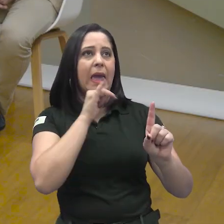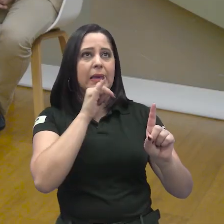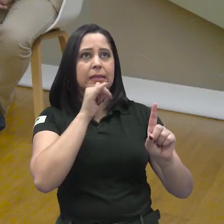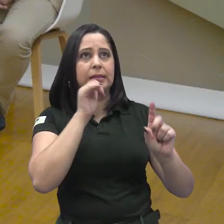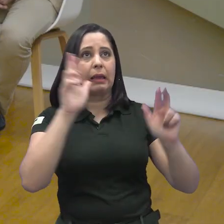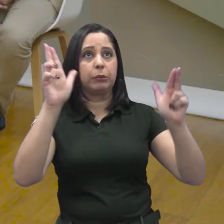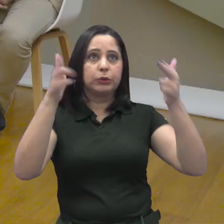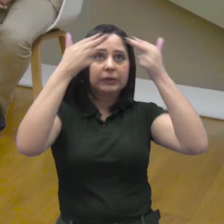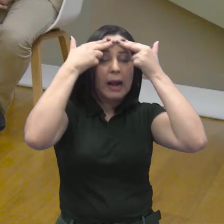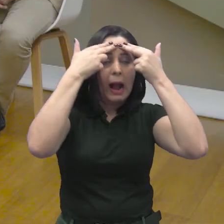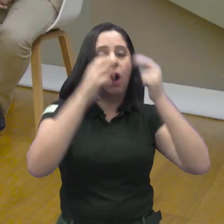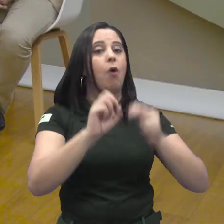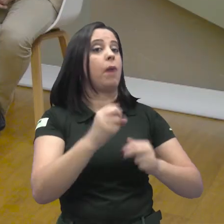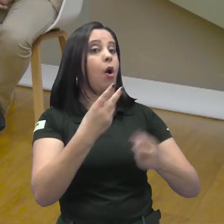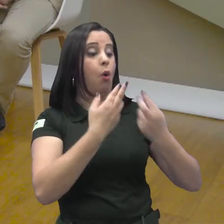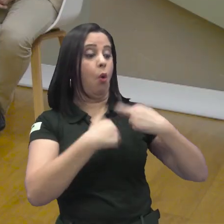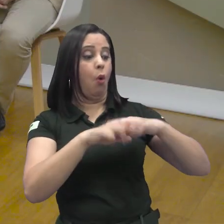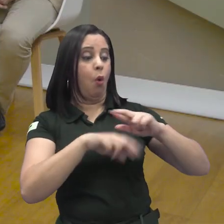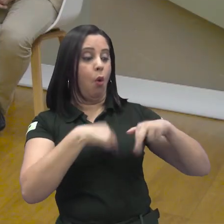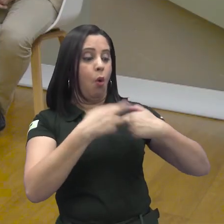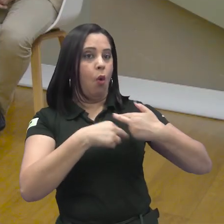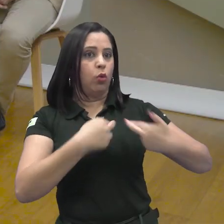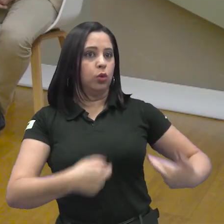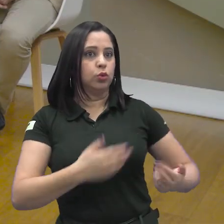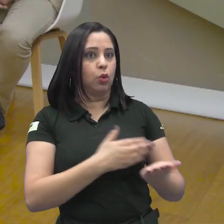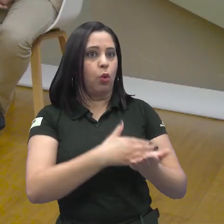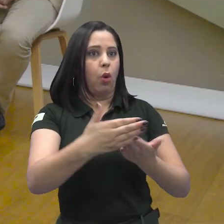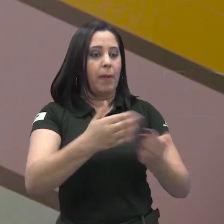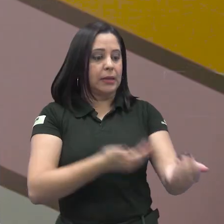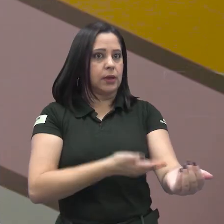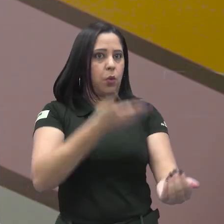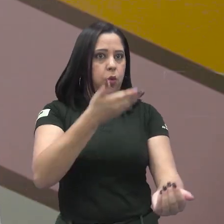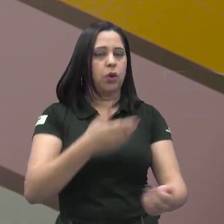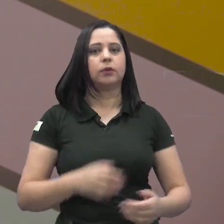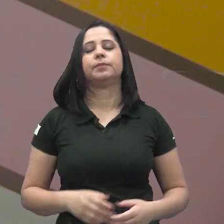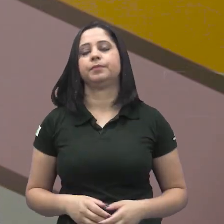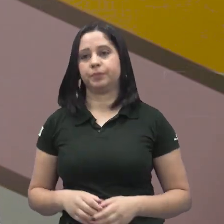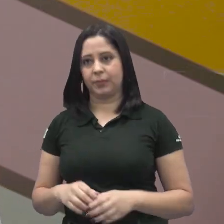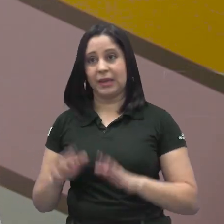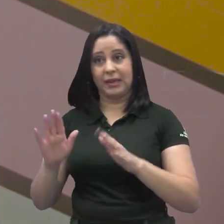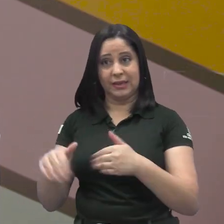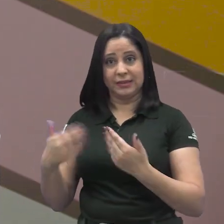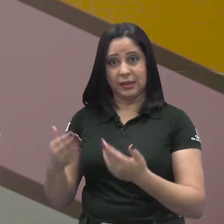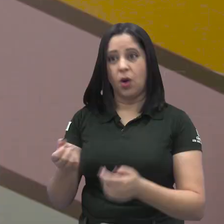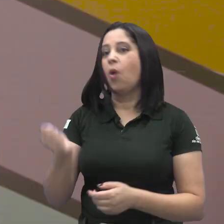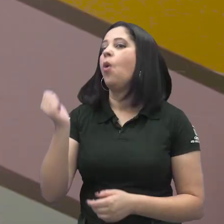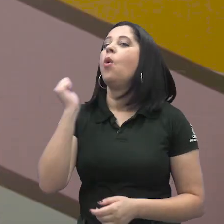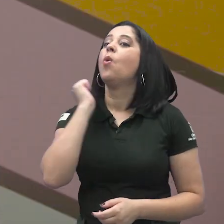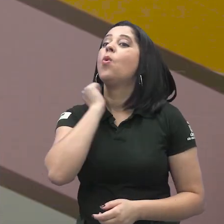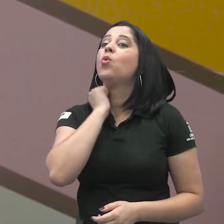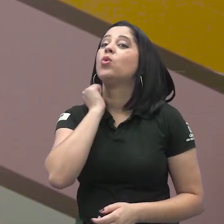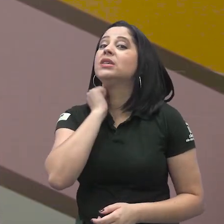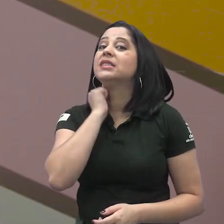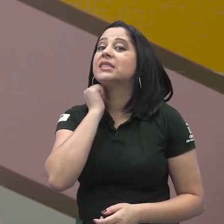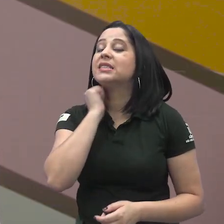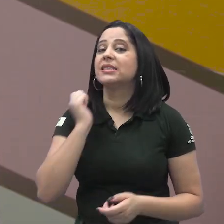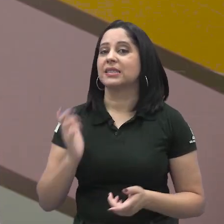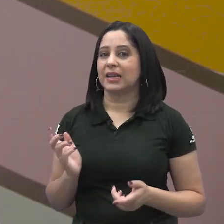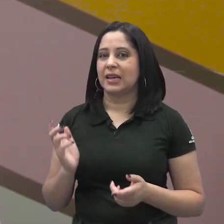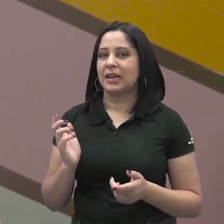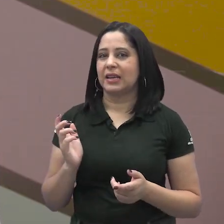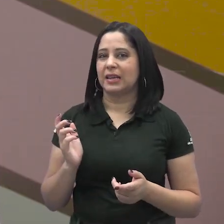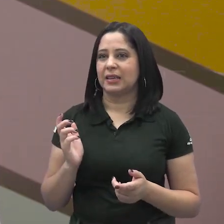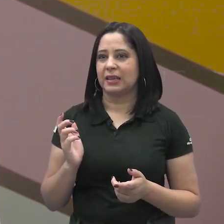passa, por exemplo, por um luto, como ela citou na reportagem? Olha, a questão do estresse e da hipertensão, a gente não pode dizer que